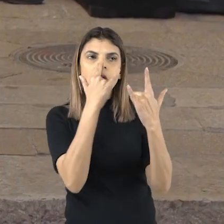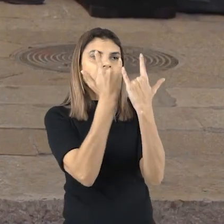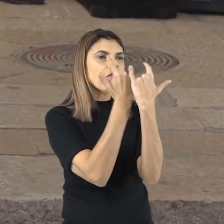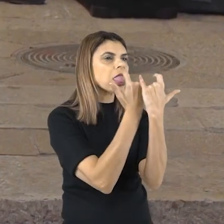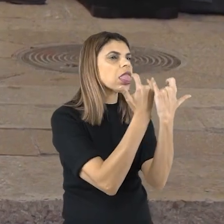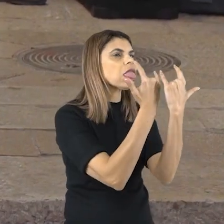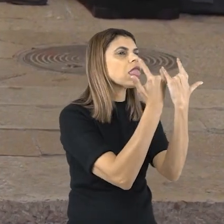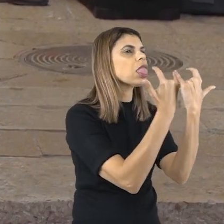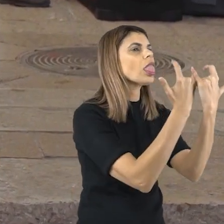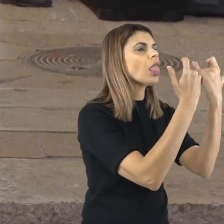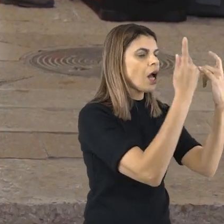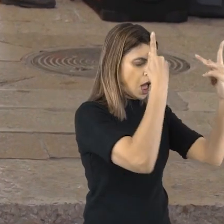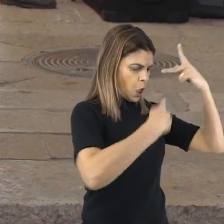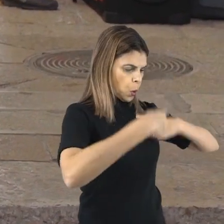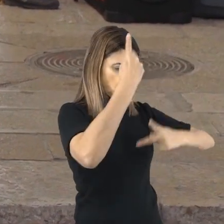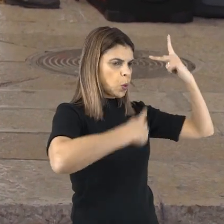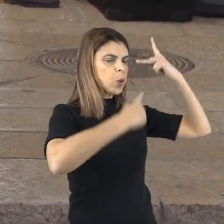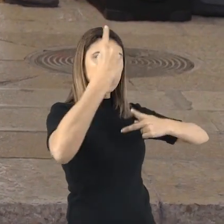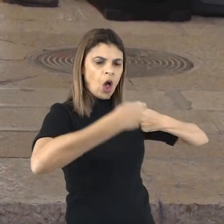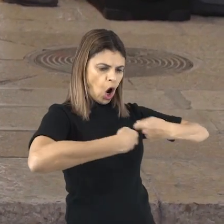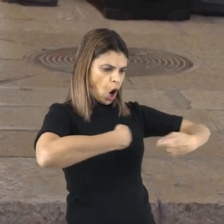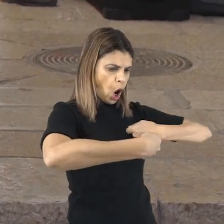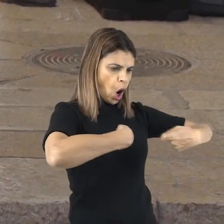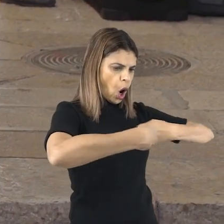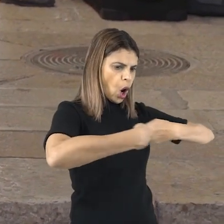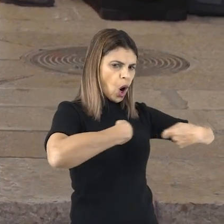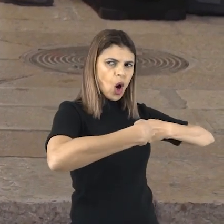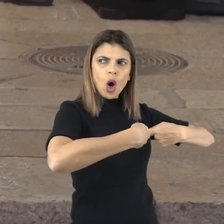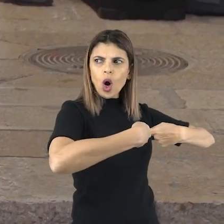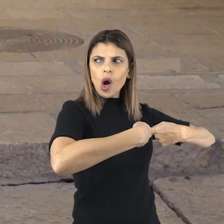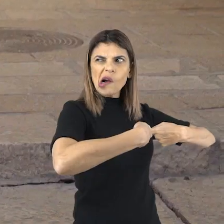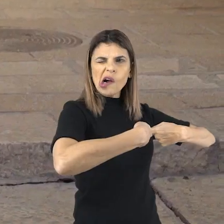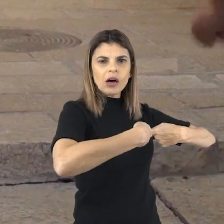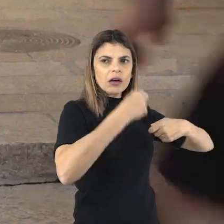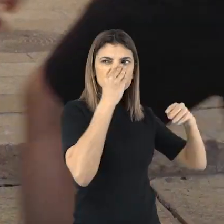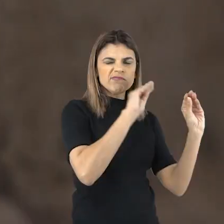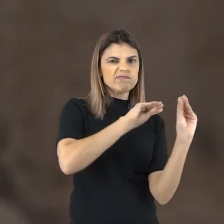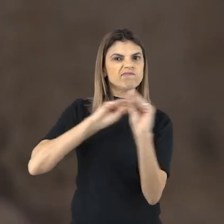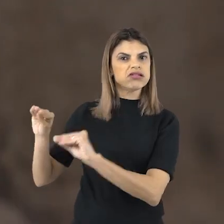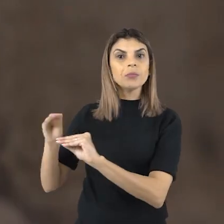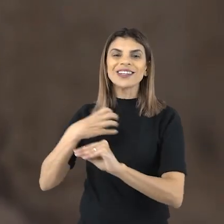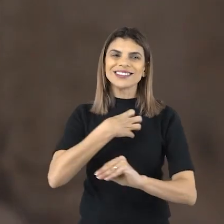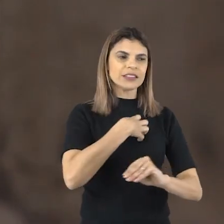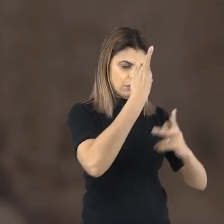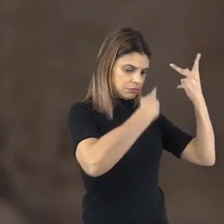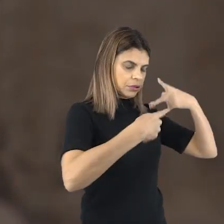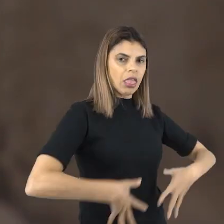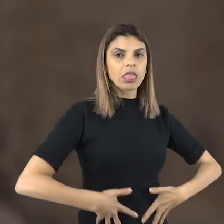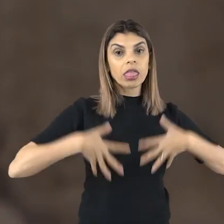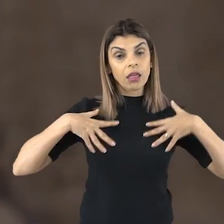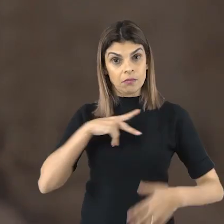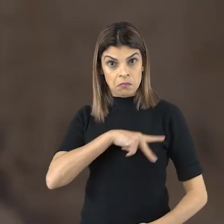inclinação natural para o egoísmo, para agir de uma forma que vai contra o que é melhor para os relacionamentos que valorizamos e até para o nosso próprio bem-estar.